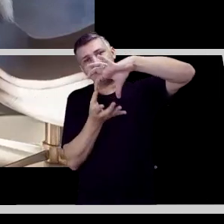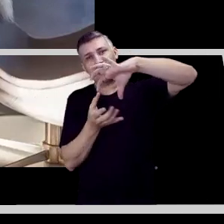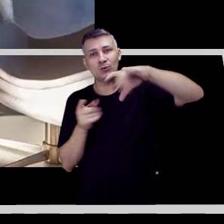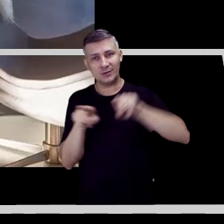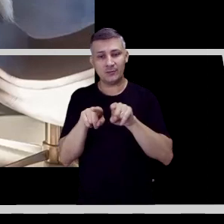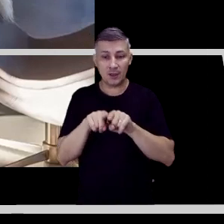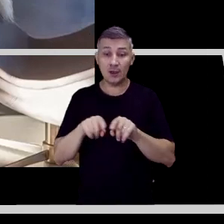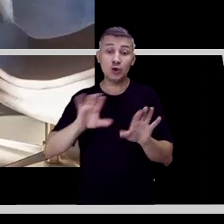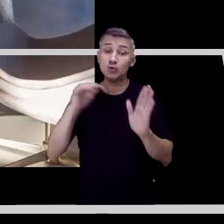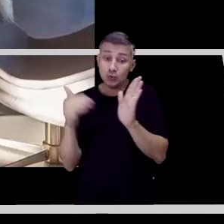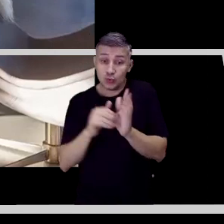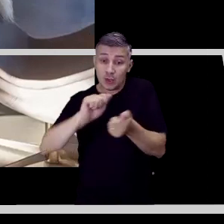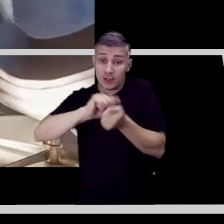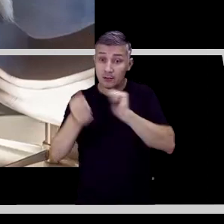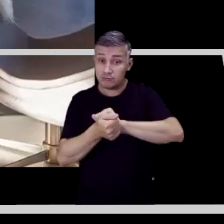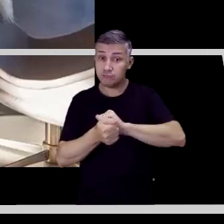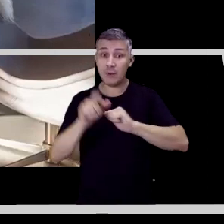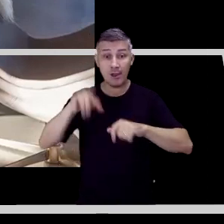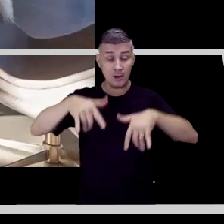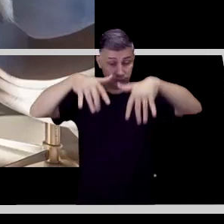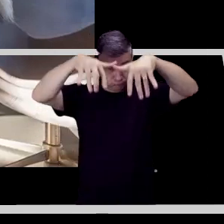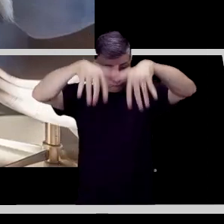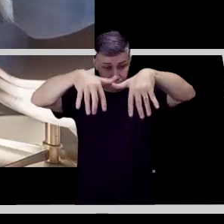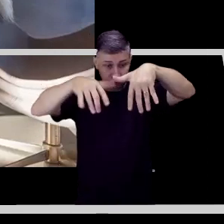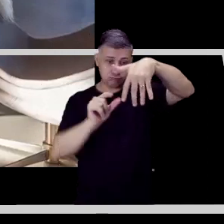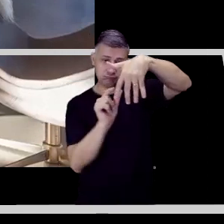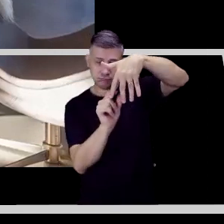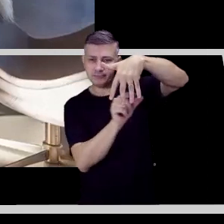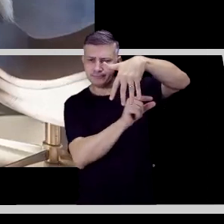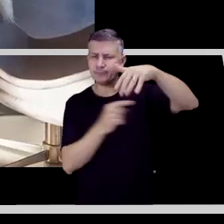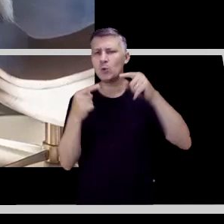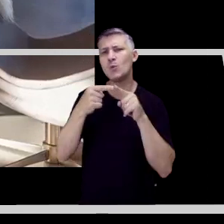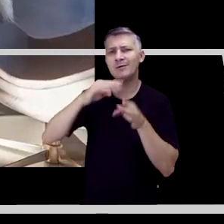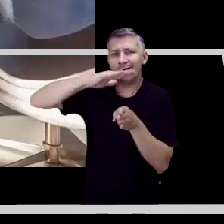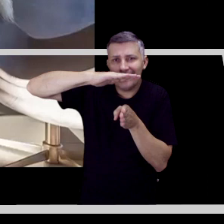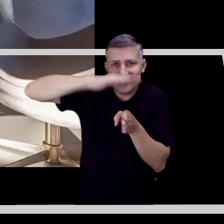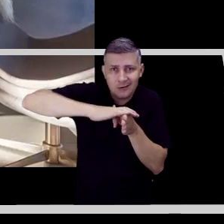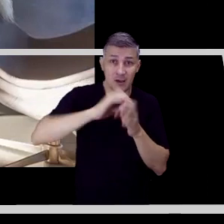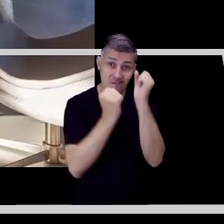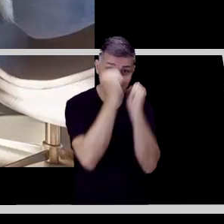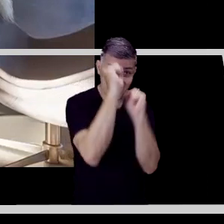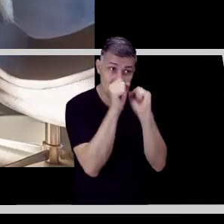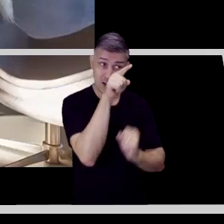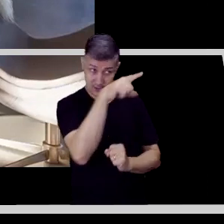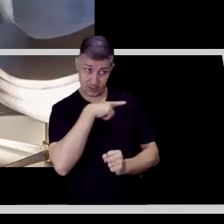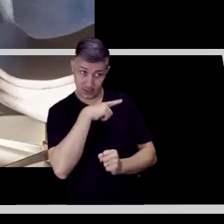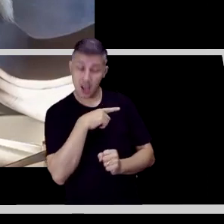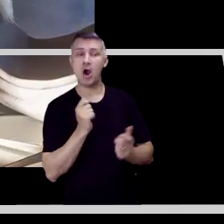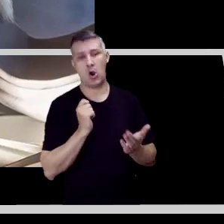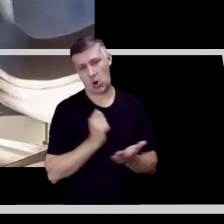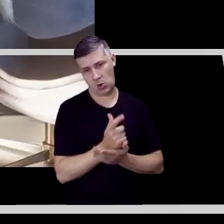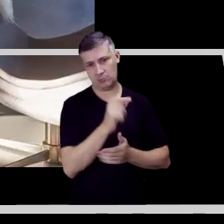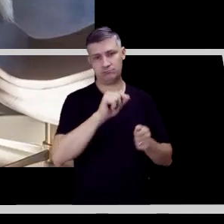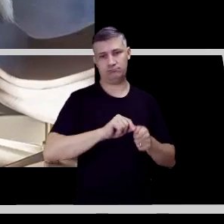Toda a modulação do projeto é conforme a modulação dessa laje específica produzida por essa fábrica